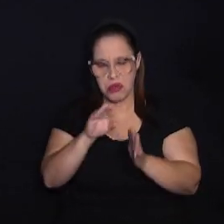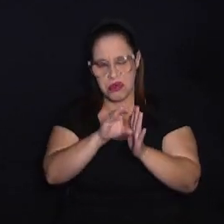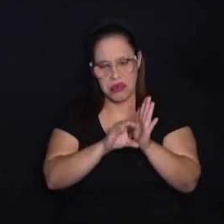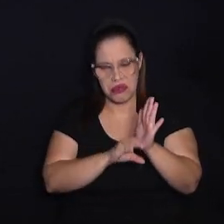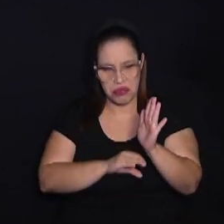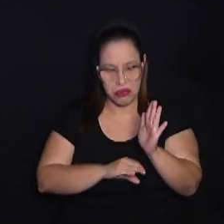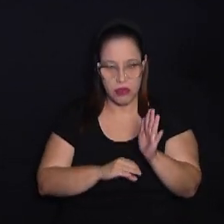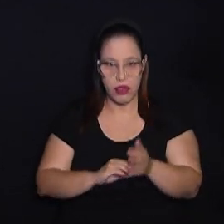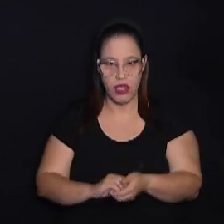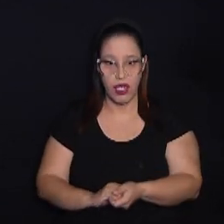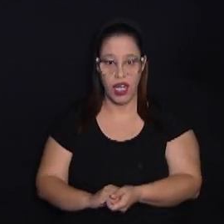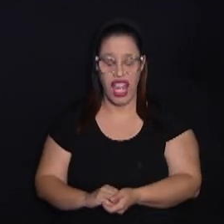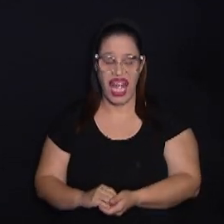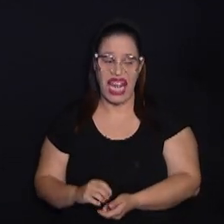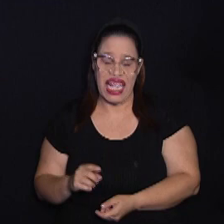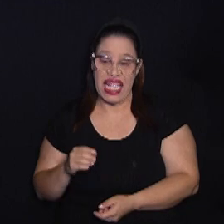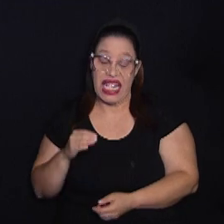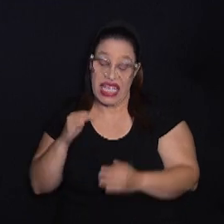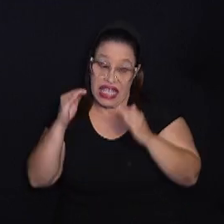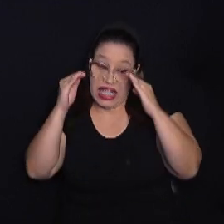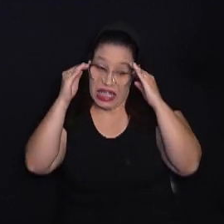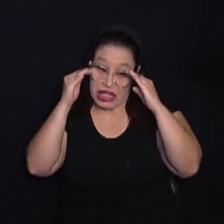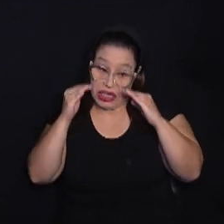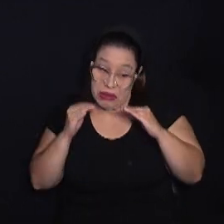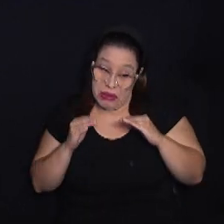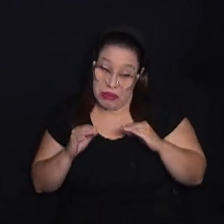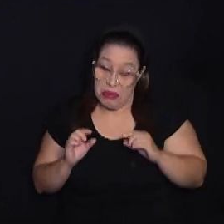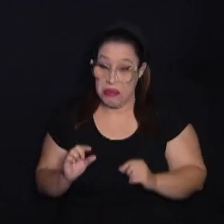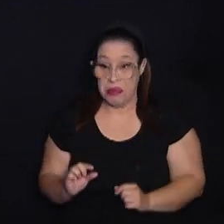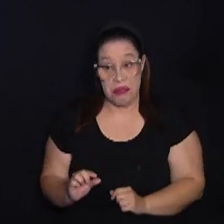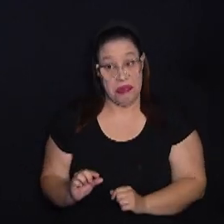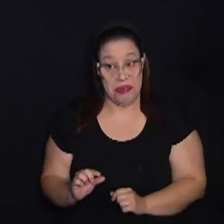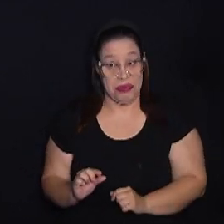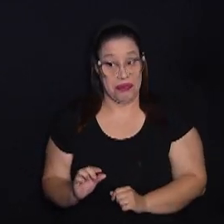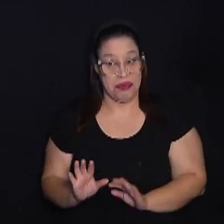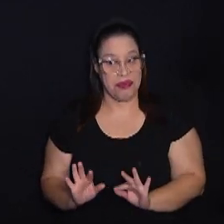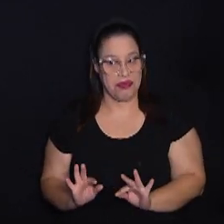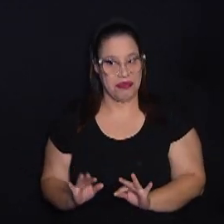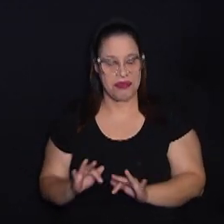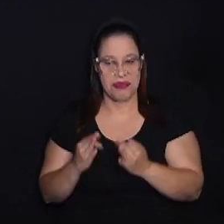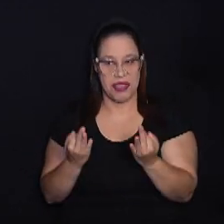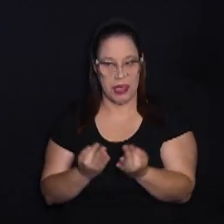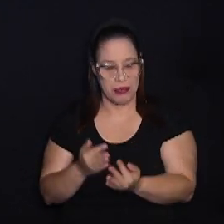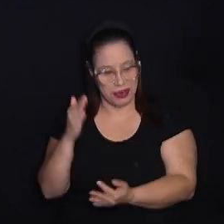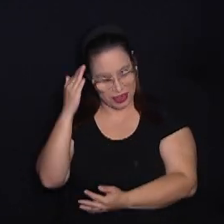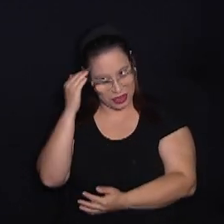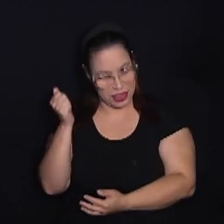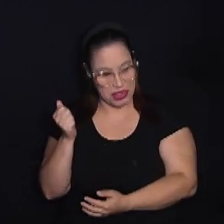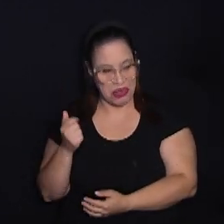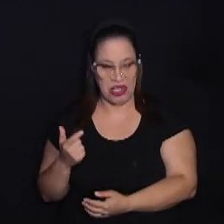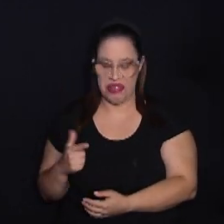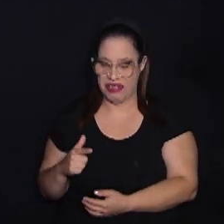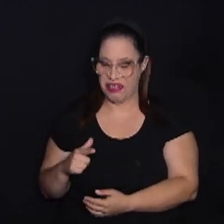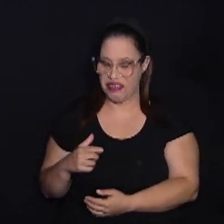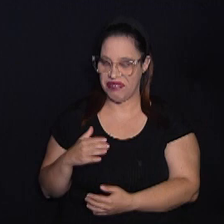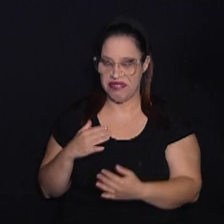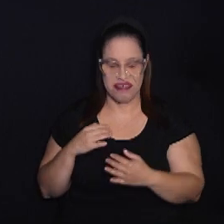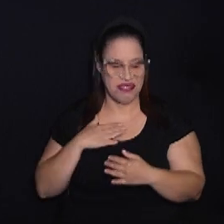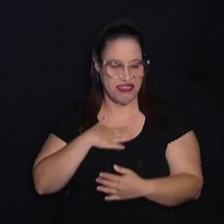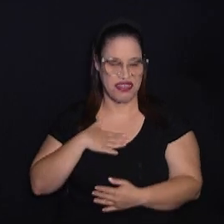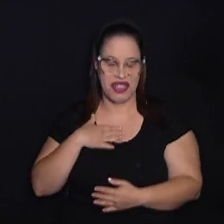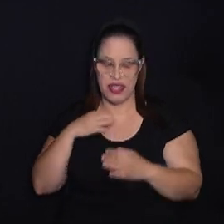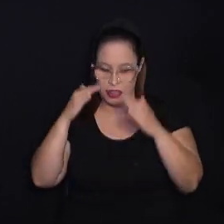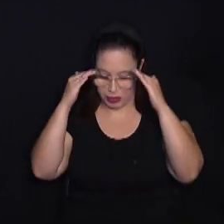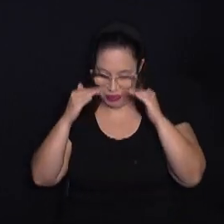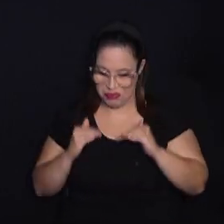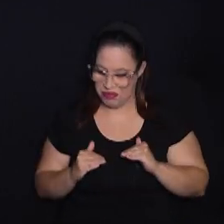sou um pouco desobediente, né? O marido sabe, a família sabe. Não costumo obedecer. Aí eu